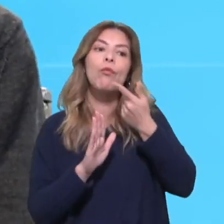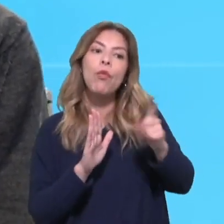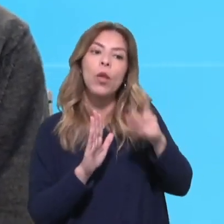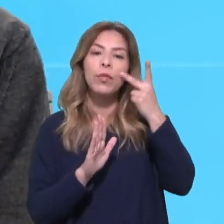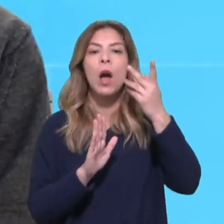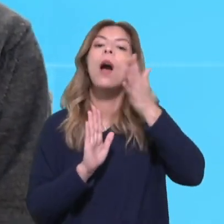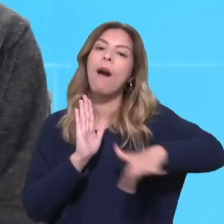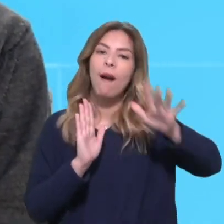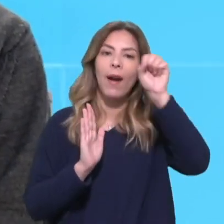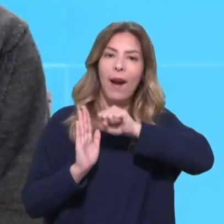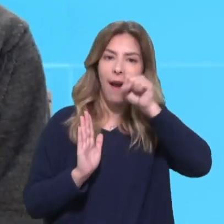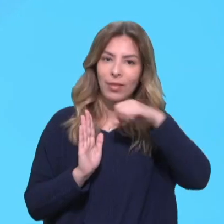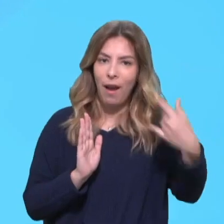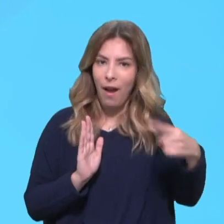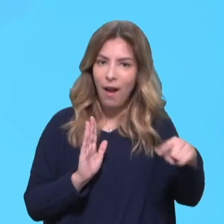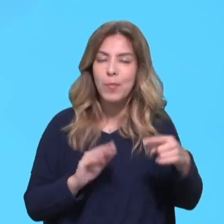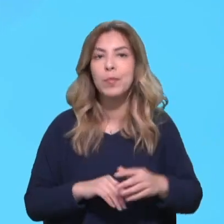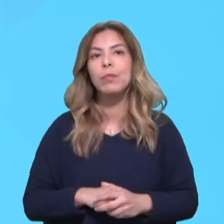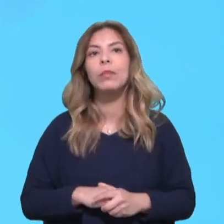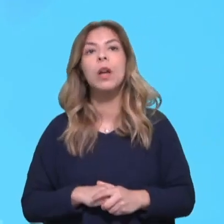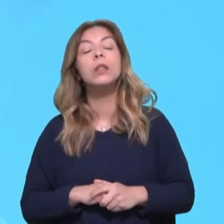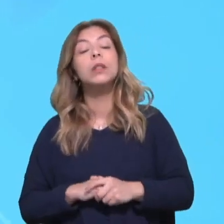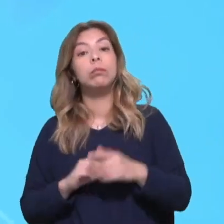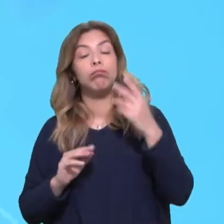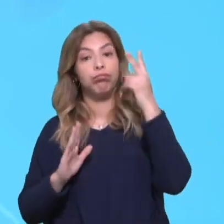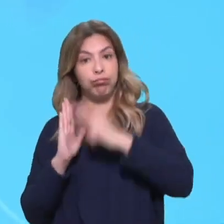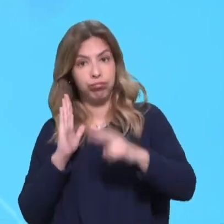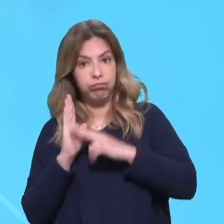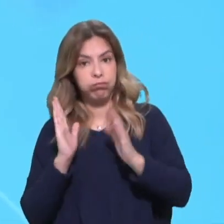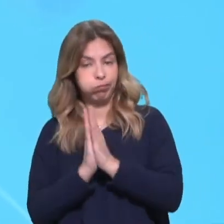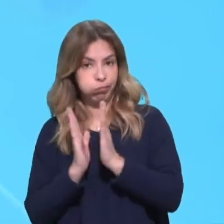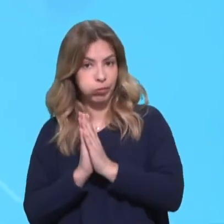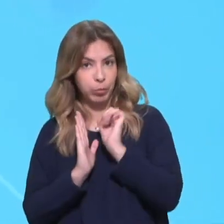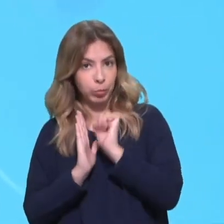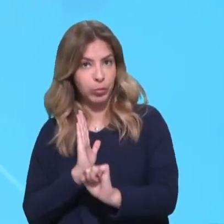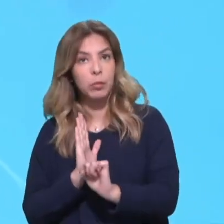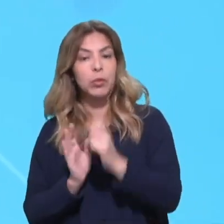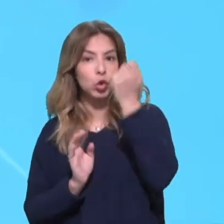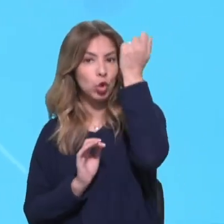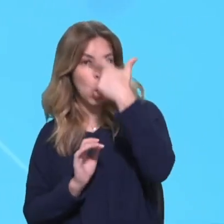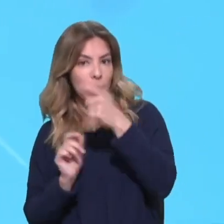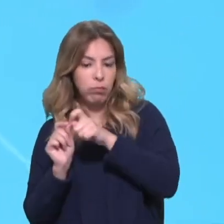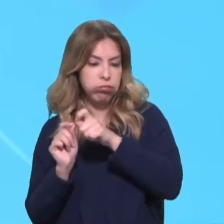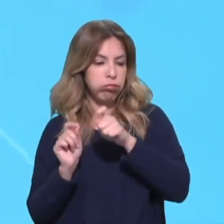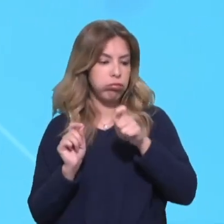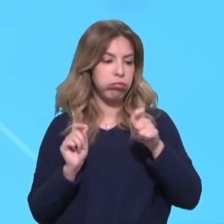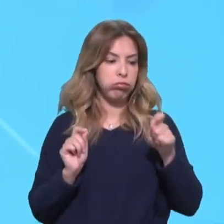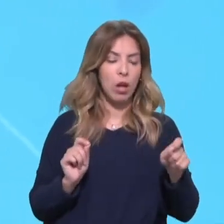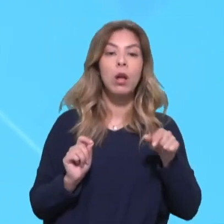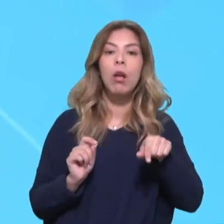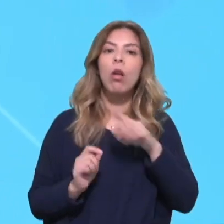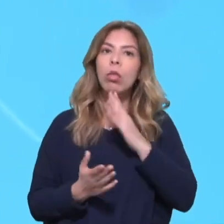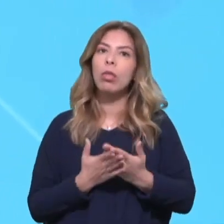tempo pascal. A celebração da Eucaristia nesta vigília, tendo em conta toda esta história celebrada, assume